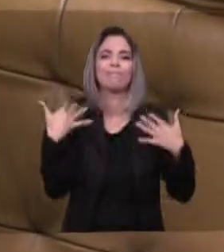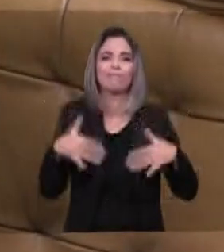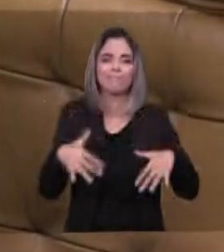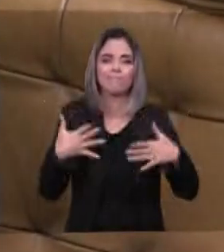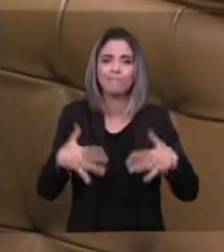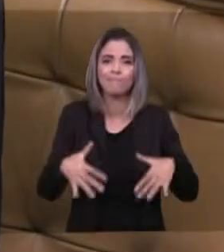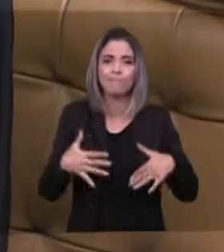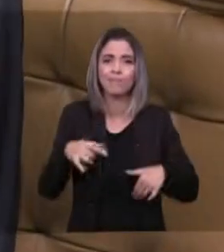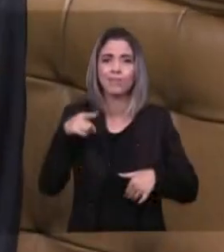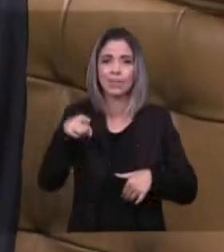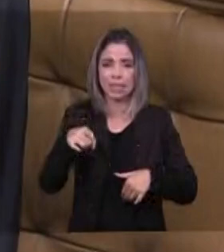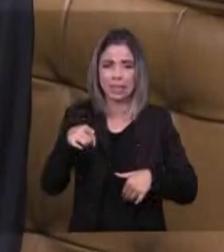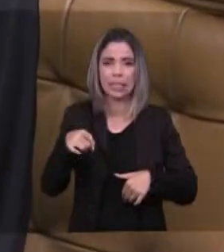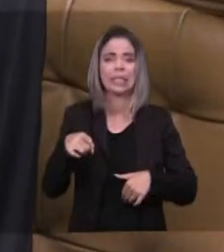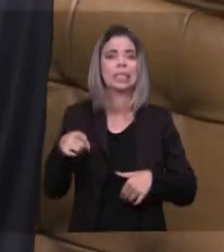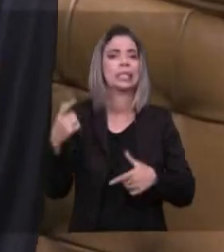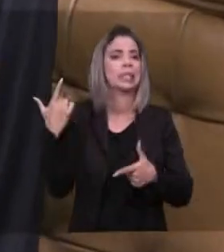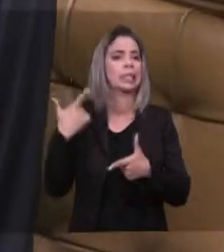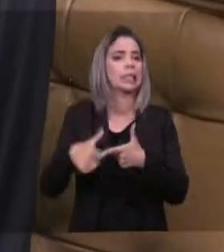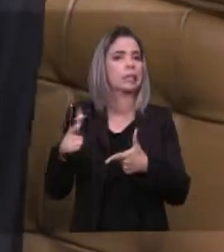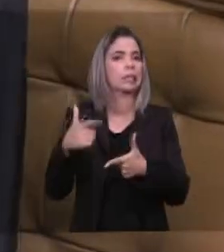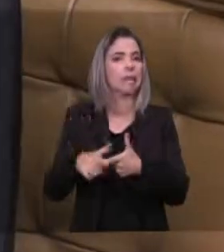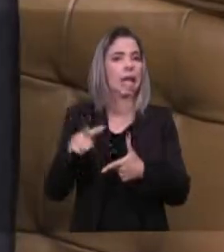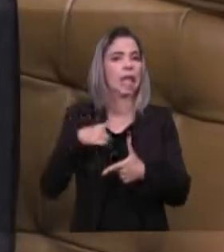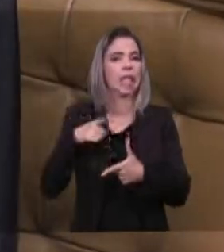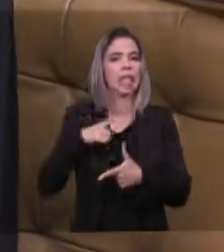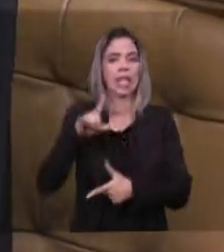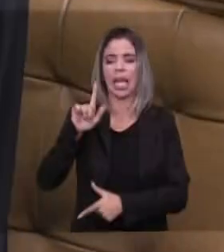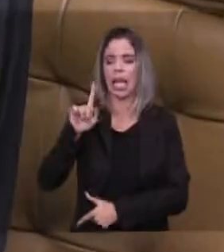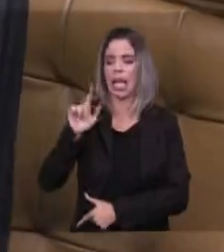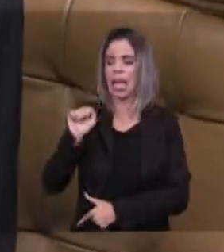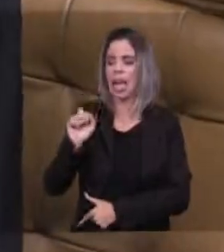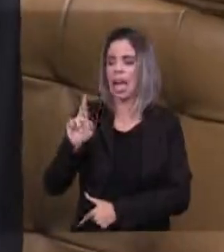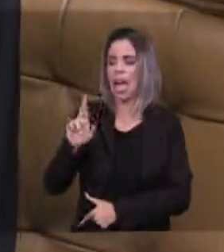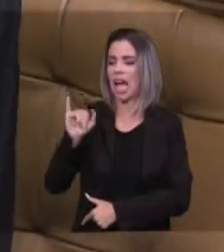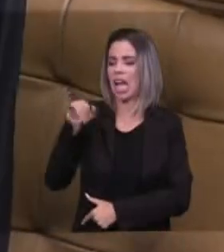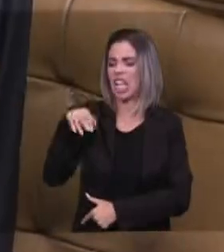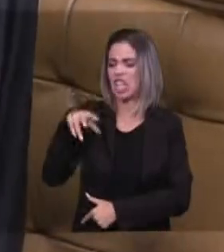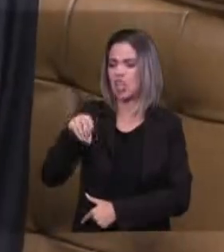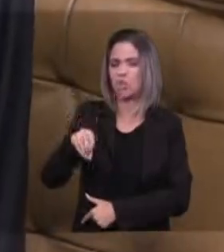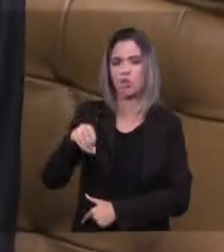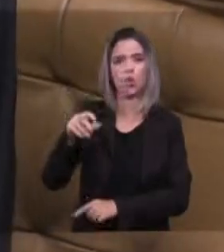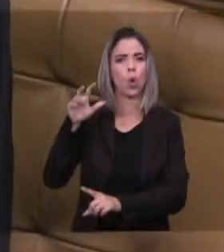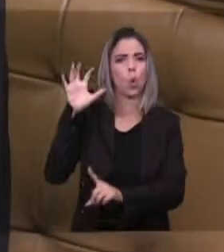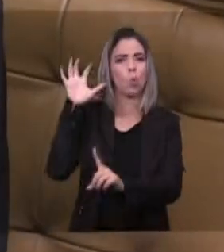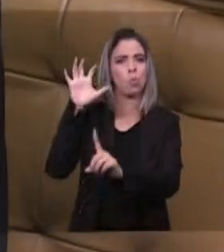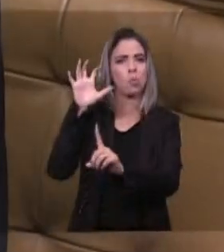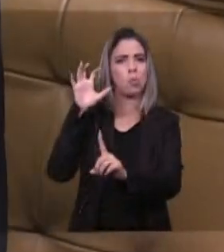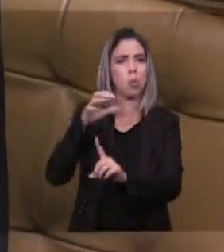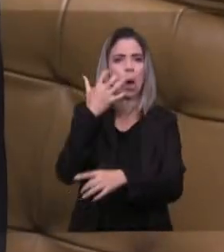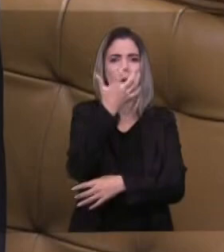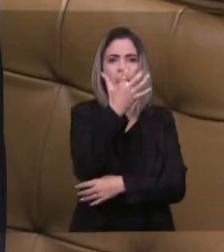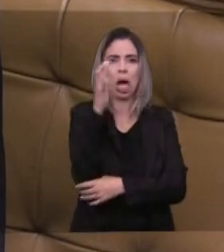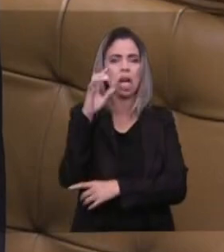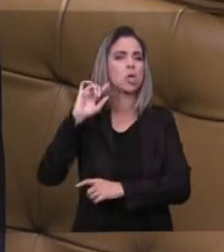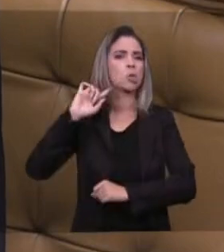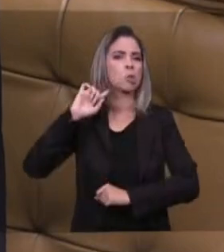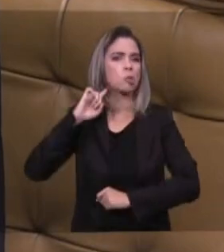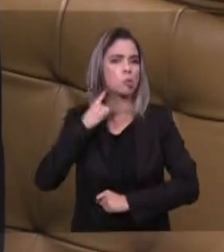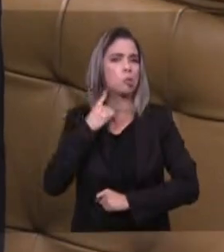Essa estrutura de garimpos ali, que afeta o meio ambiente, mercúrio para